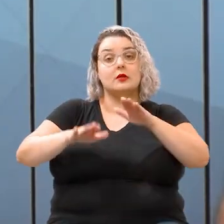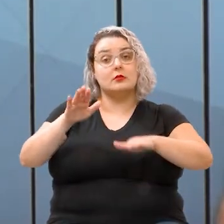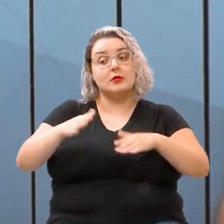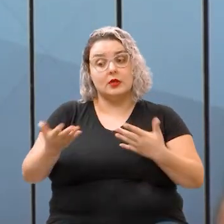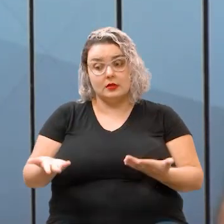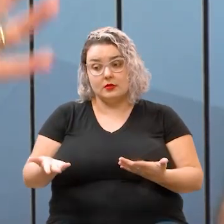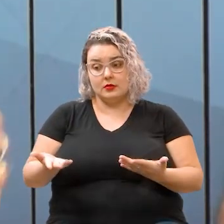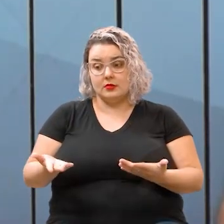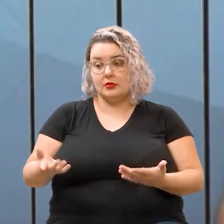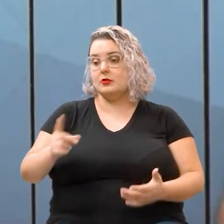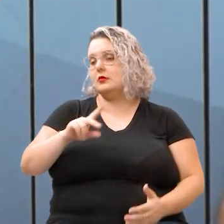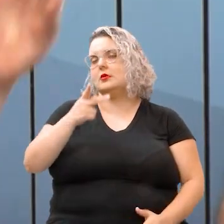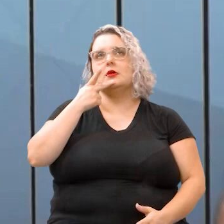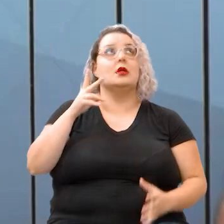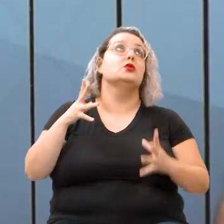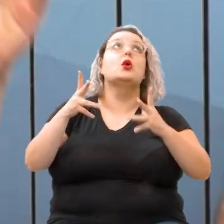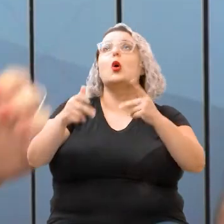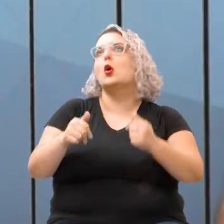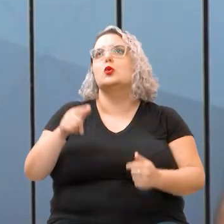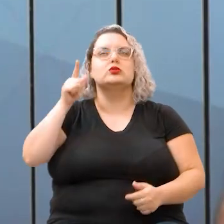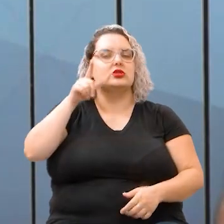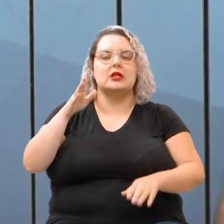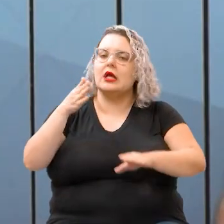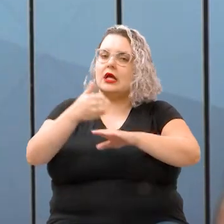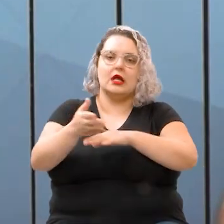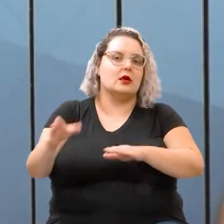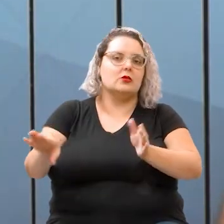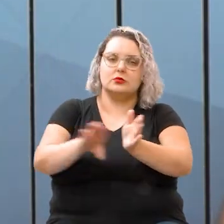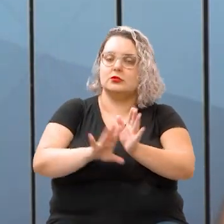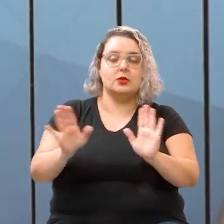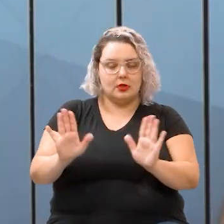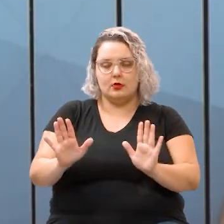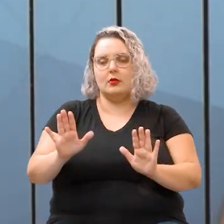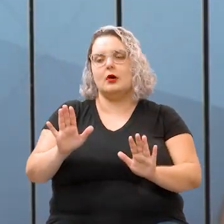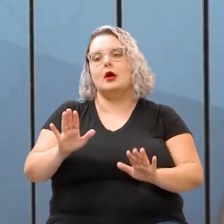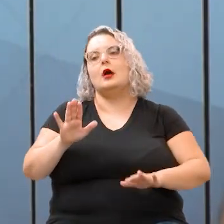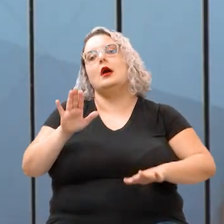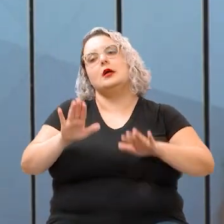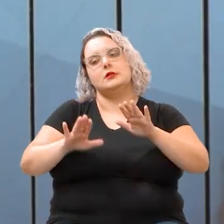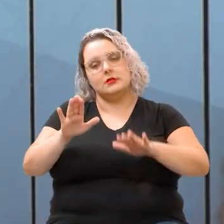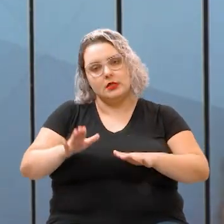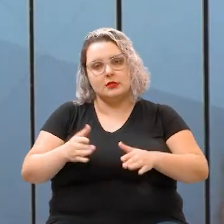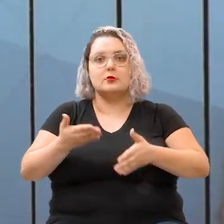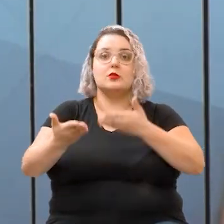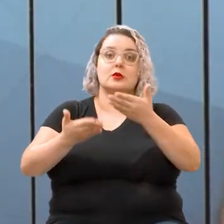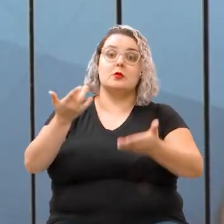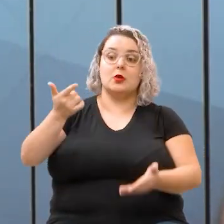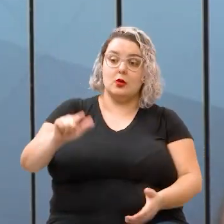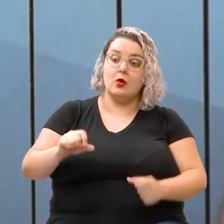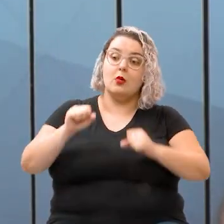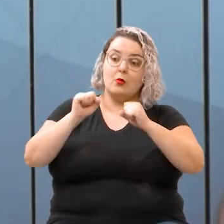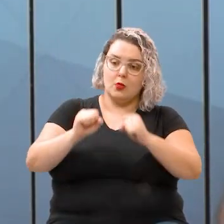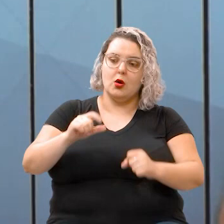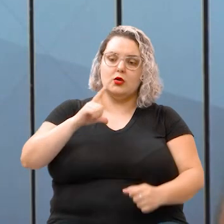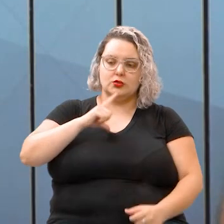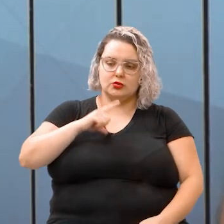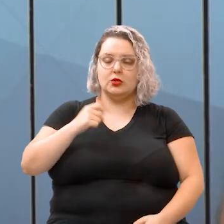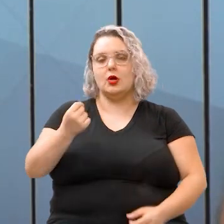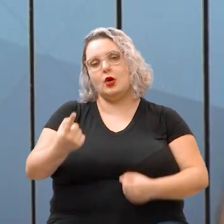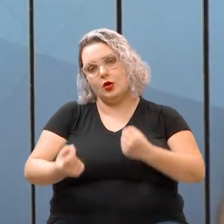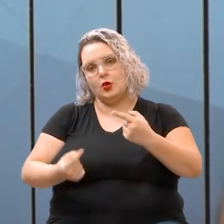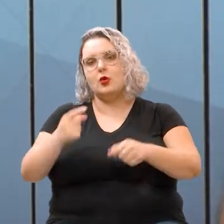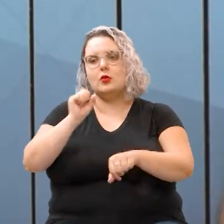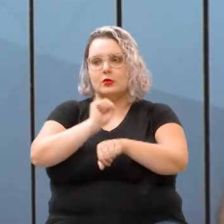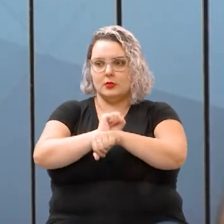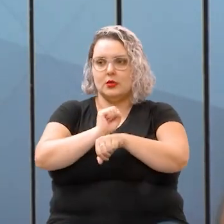disso. A gente não vai dizer que todo mundo consegue acesso a hora que chega lá, não. Às vezes, para esse tratamento continuado, pode ter algum tipo